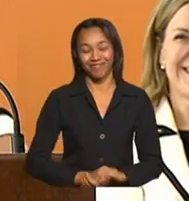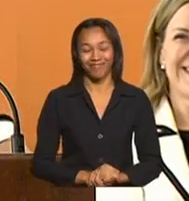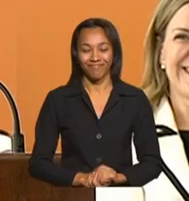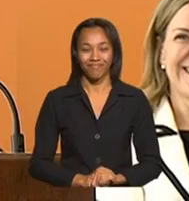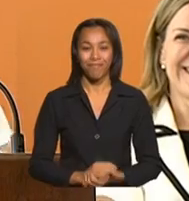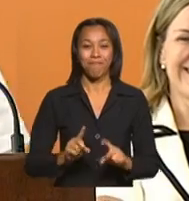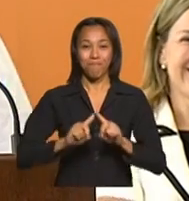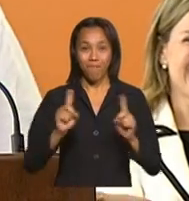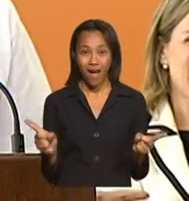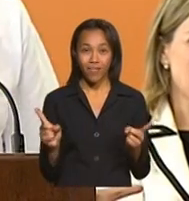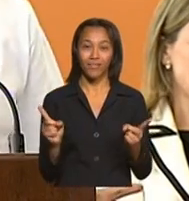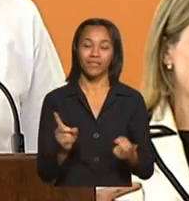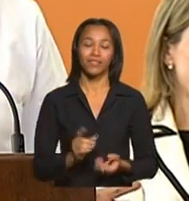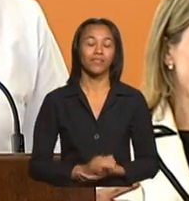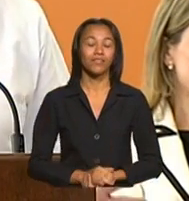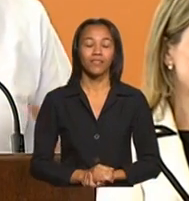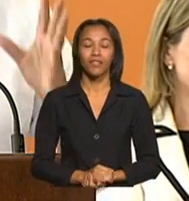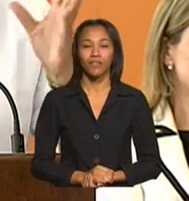Mas,